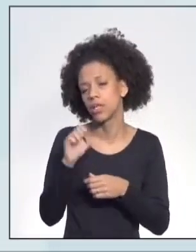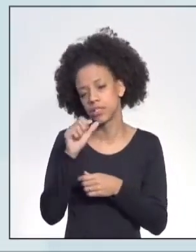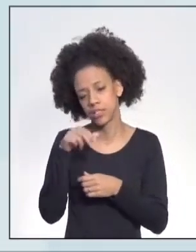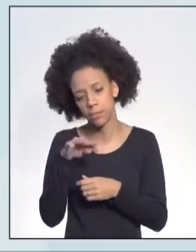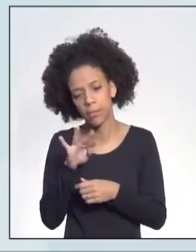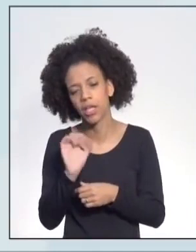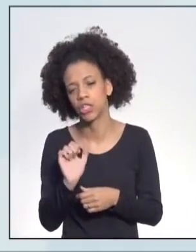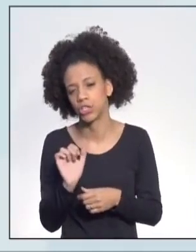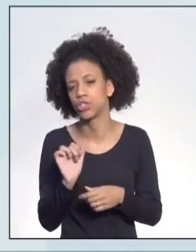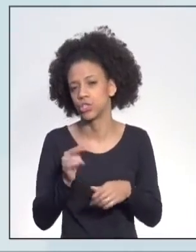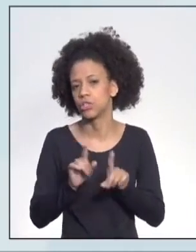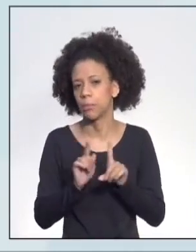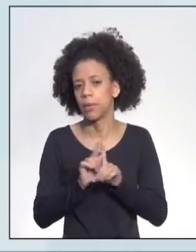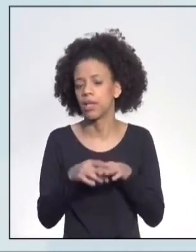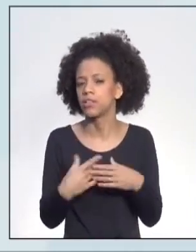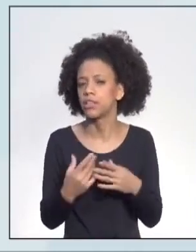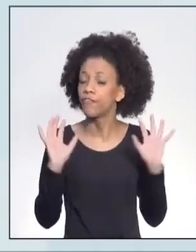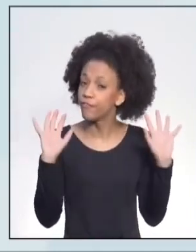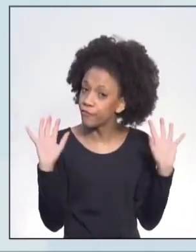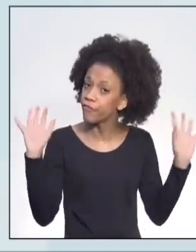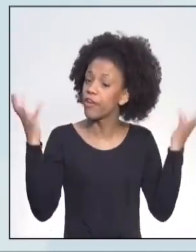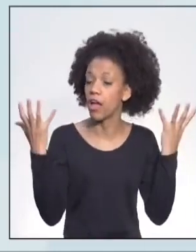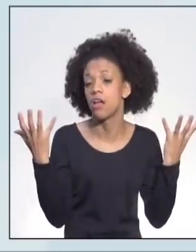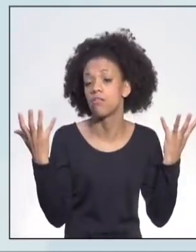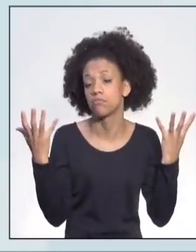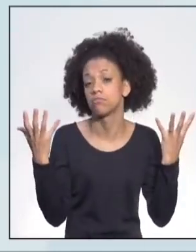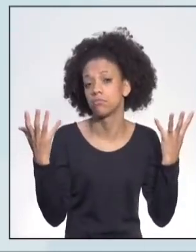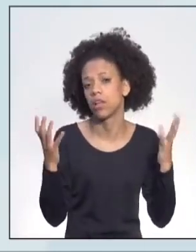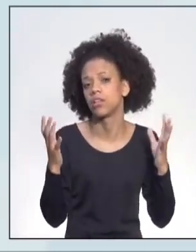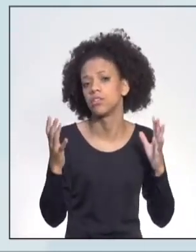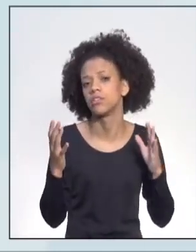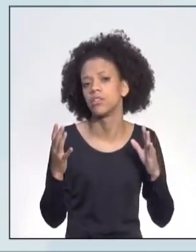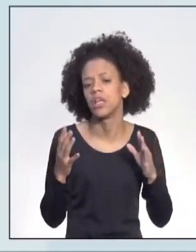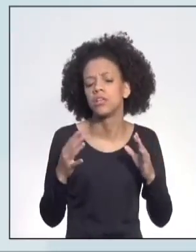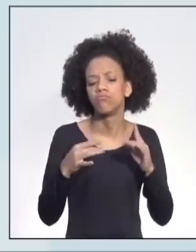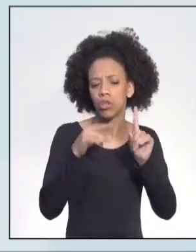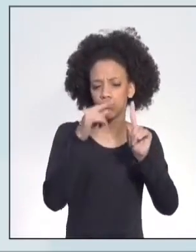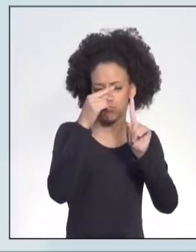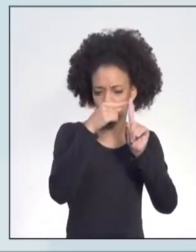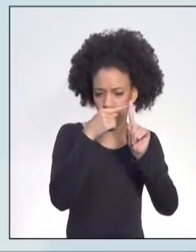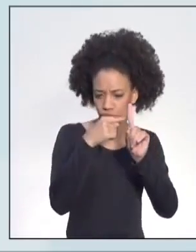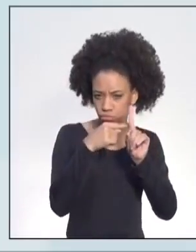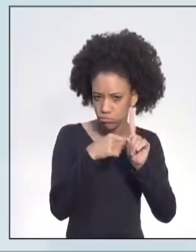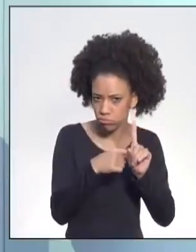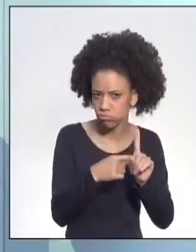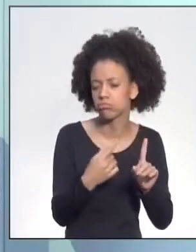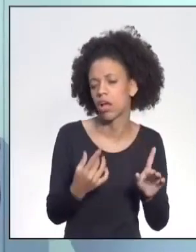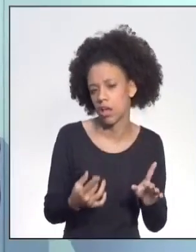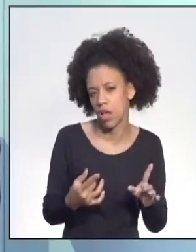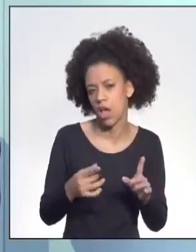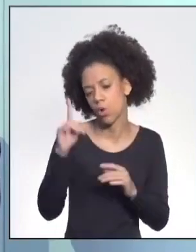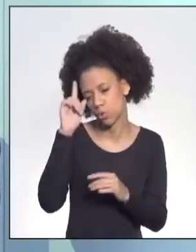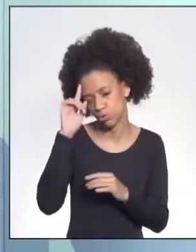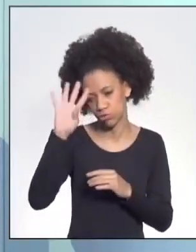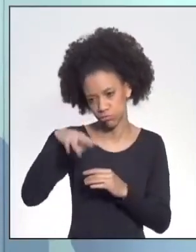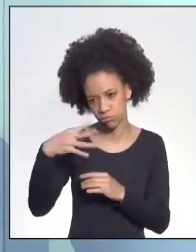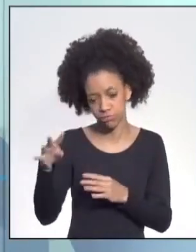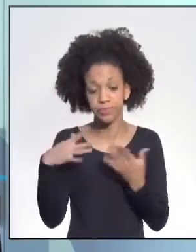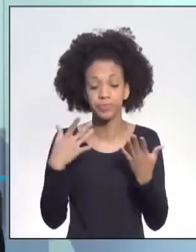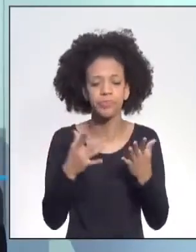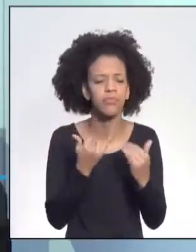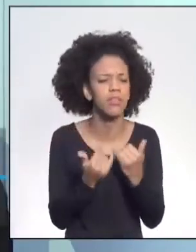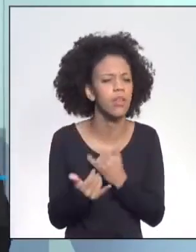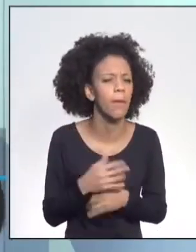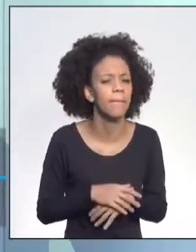e até mesmo para festas e criar os seus calendários. E me parece, professora Janaína, que